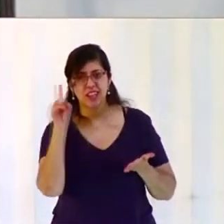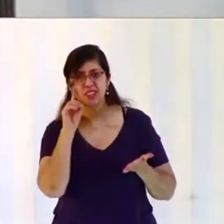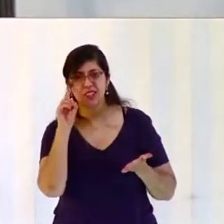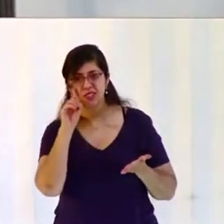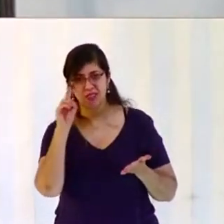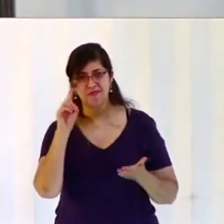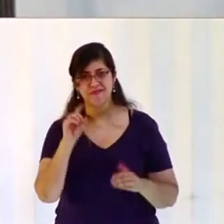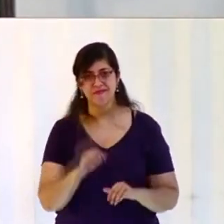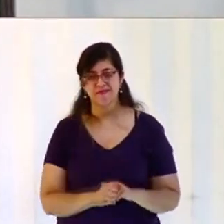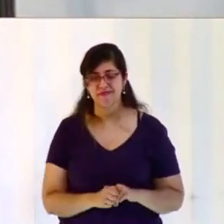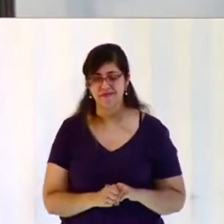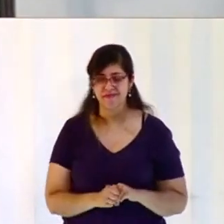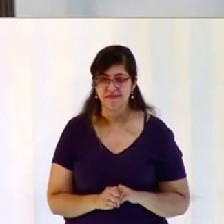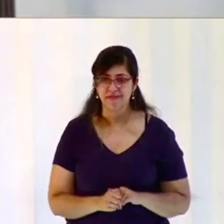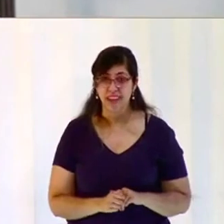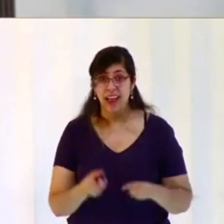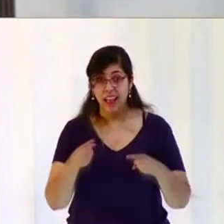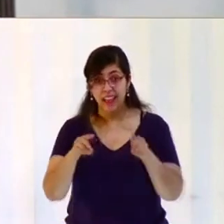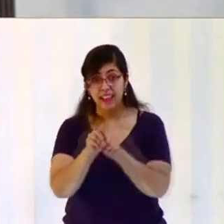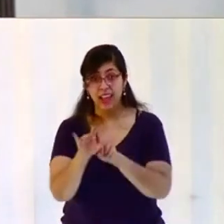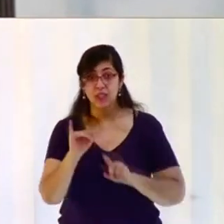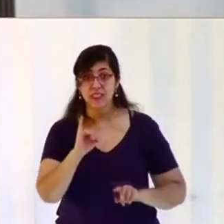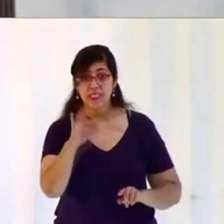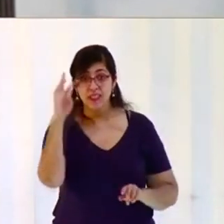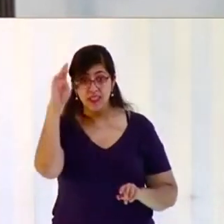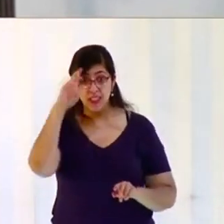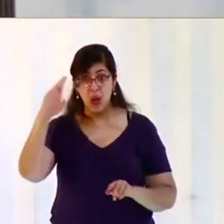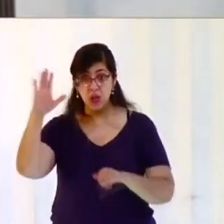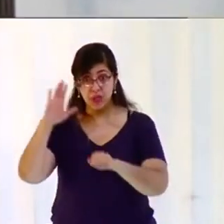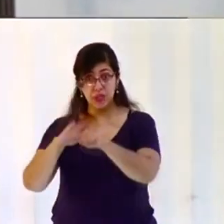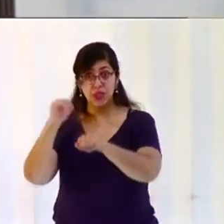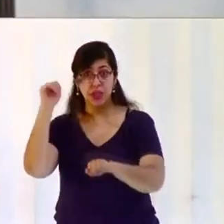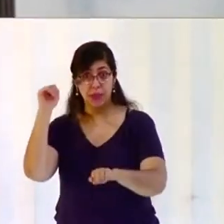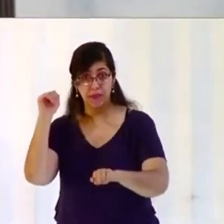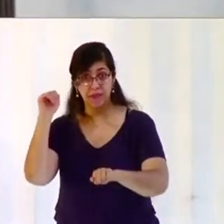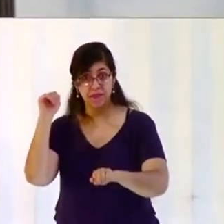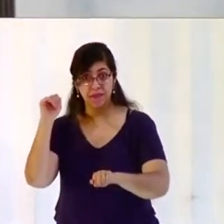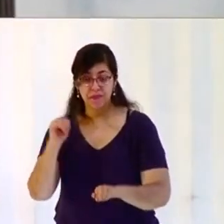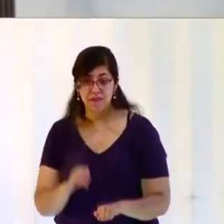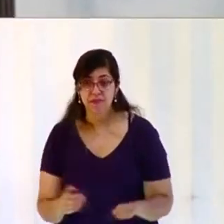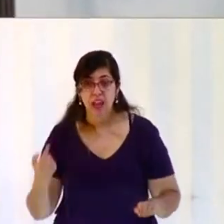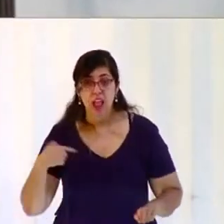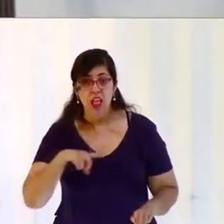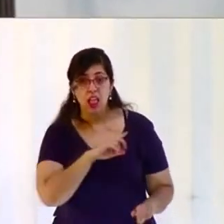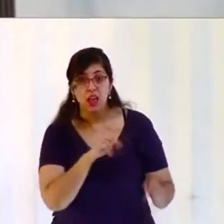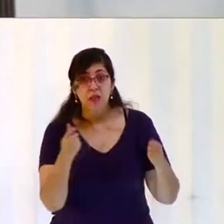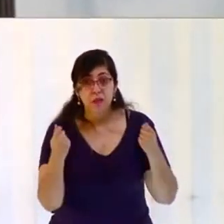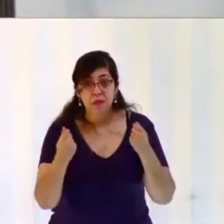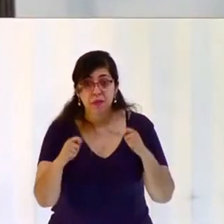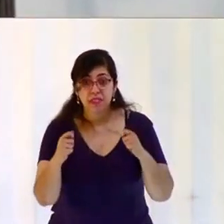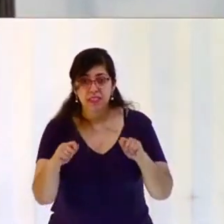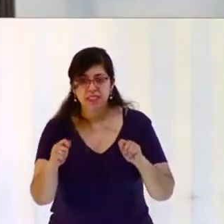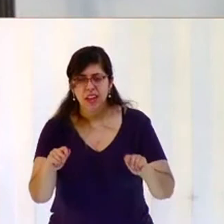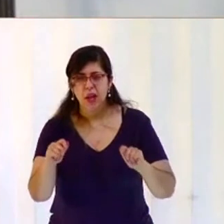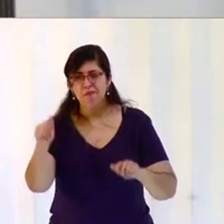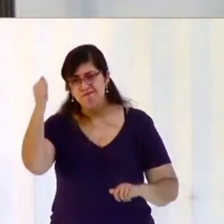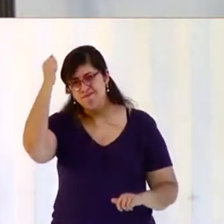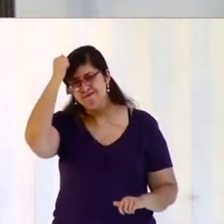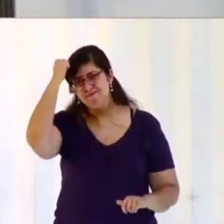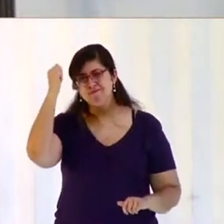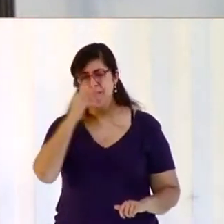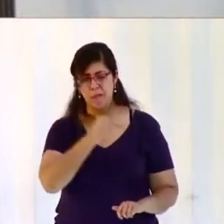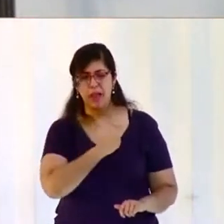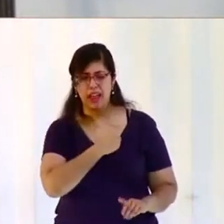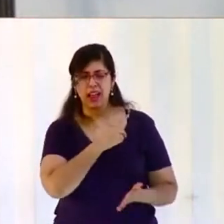palavra, né? Então, se o Senhor nos convida para conviver com Ele, nós temos de constantemente nos arrepender dos nossos